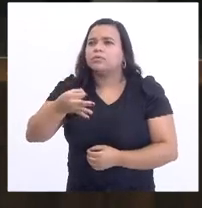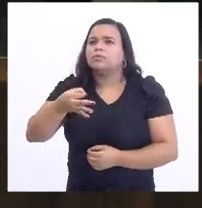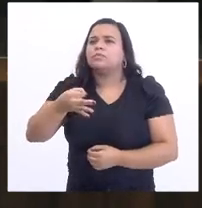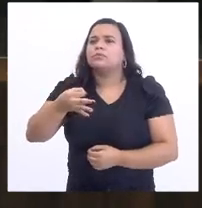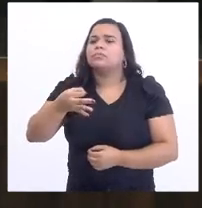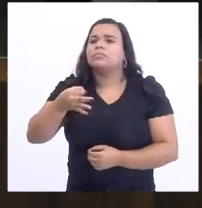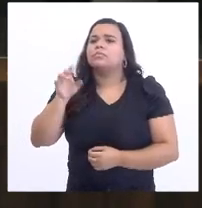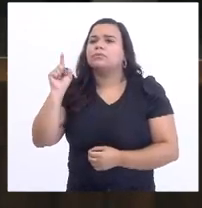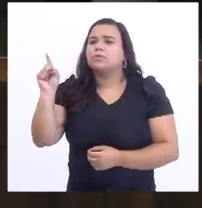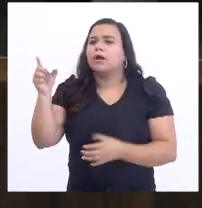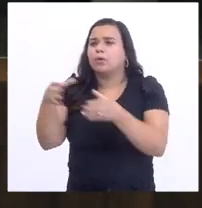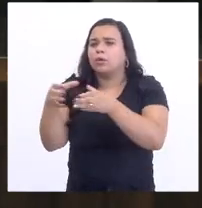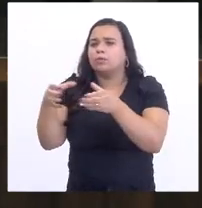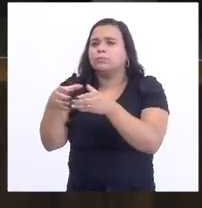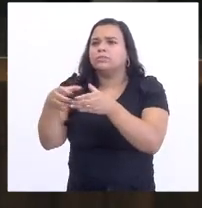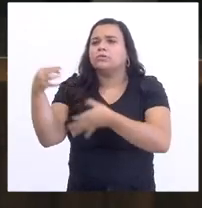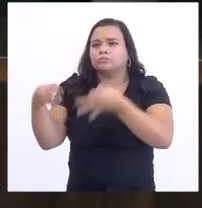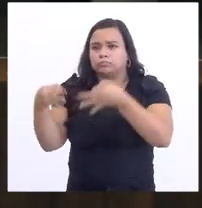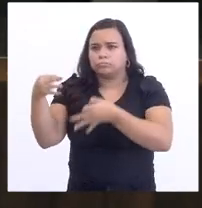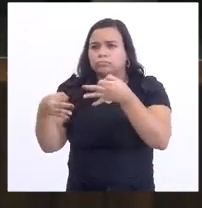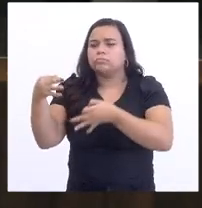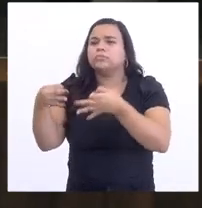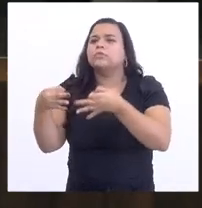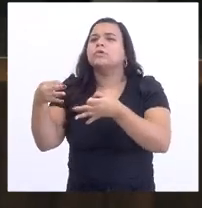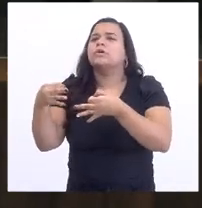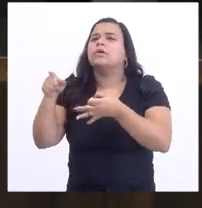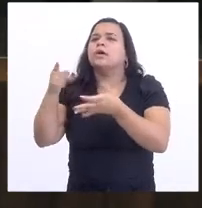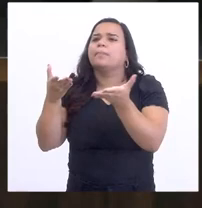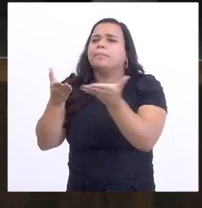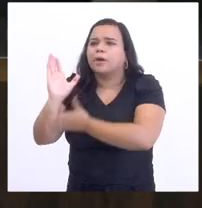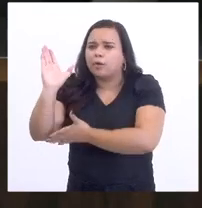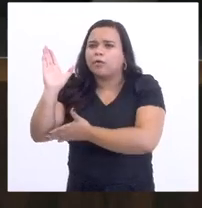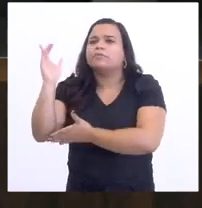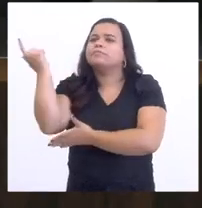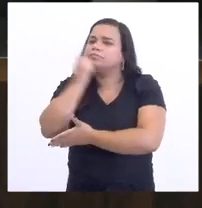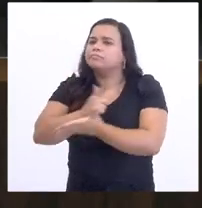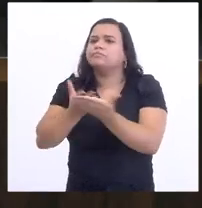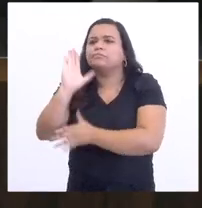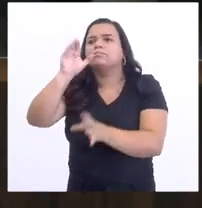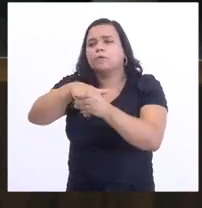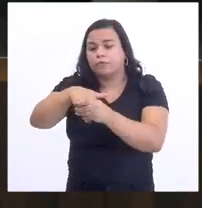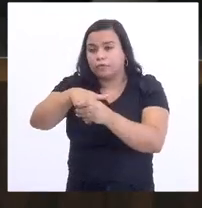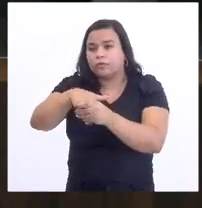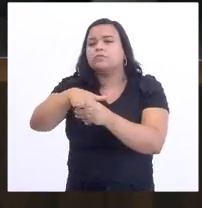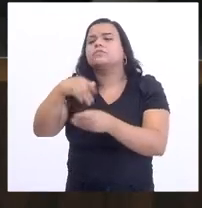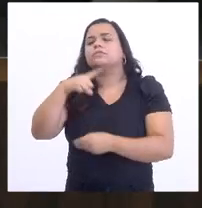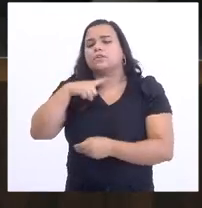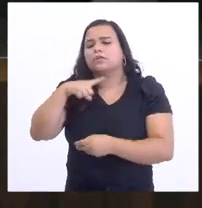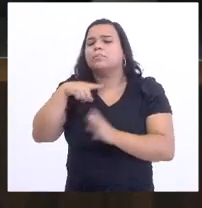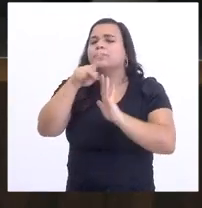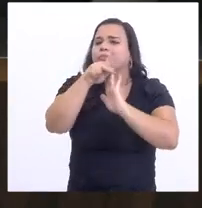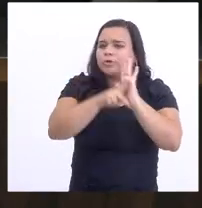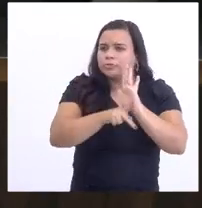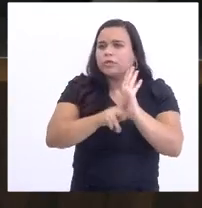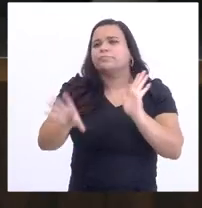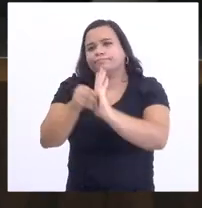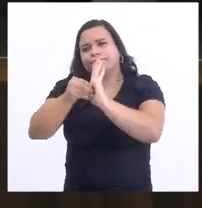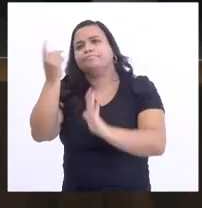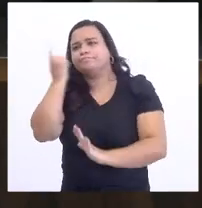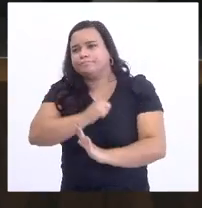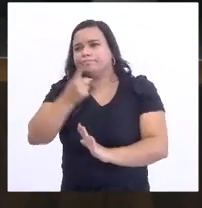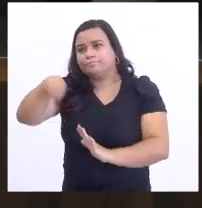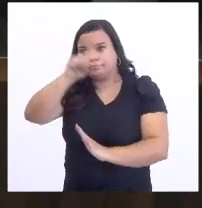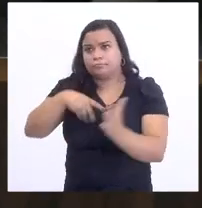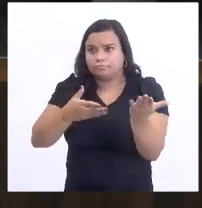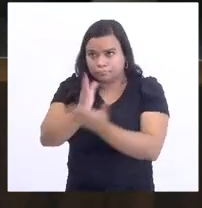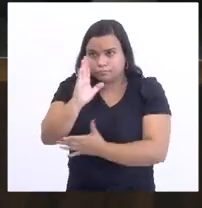da Comissão de Constituição e Justiça. Senhores que aprovam, permaneçam como estão, aprovado. Em votação, projeto assim emendado. Senhores que aprovam, permaneçam